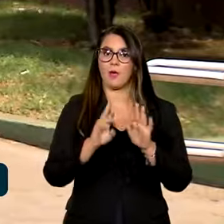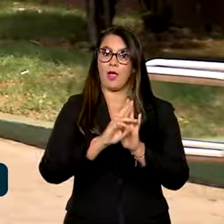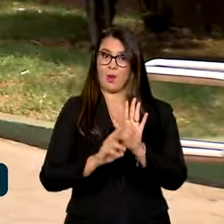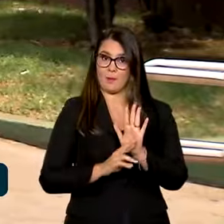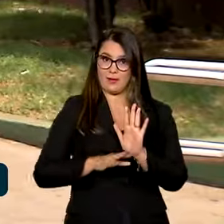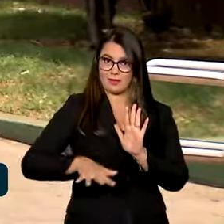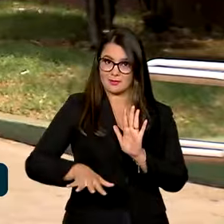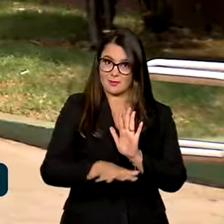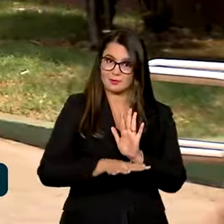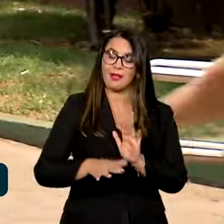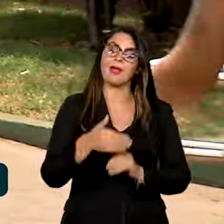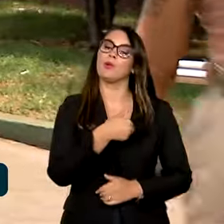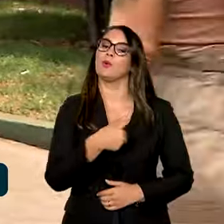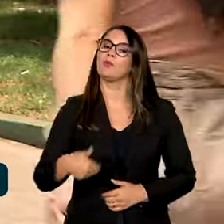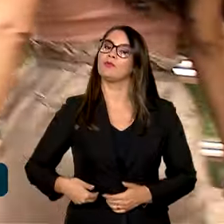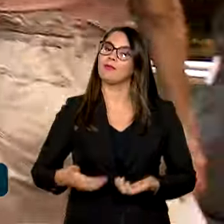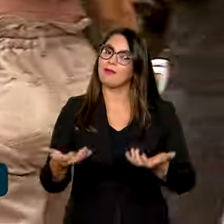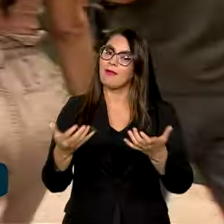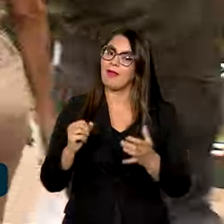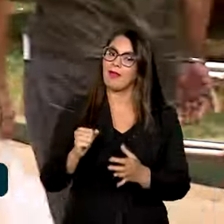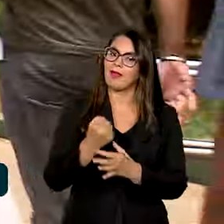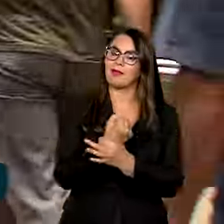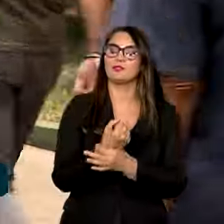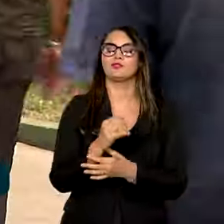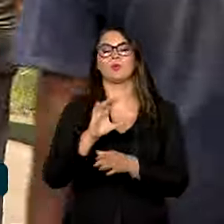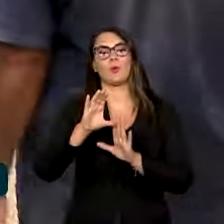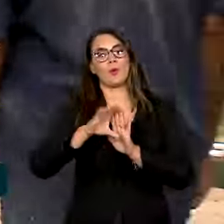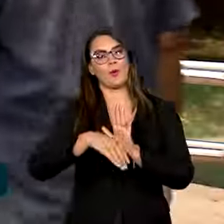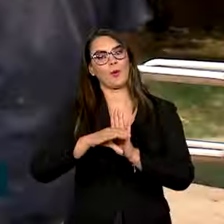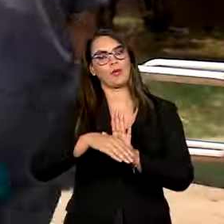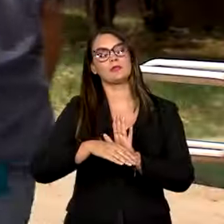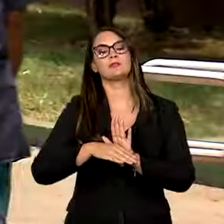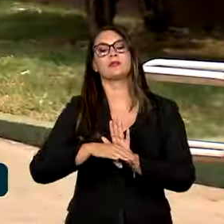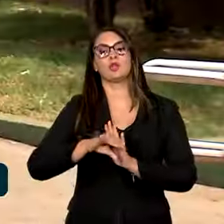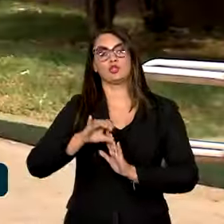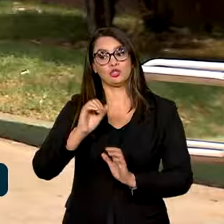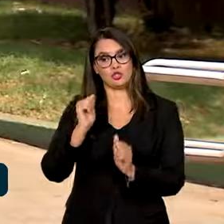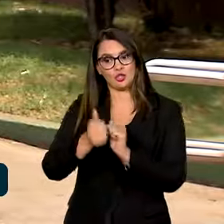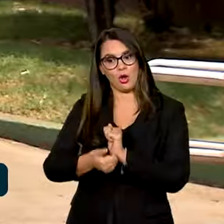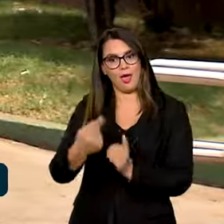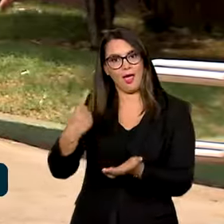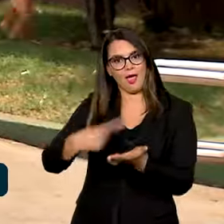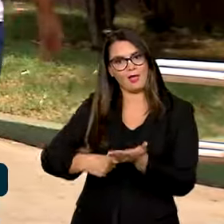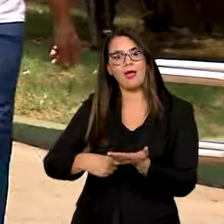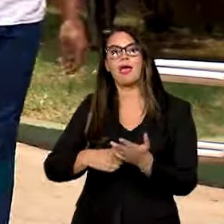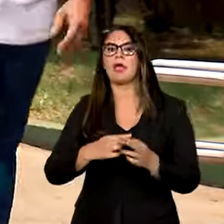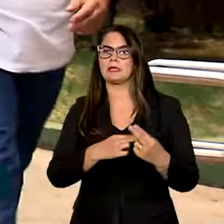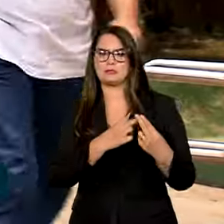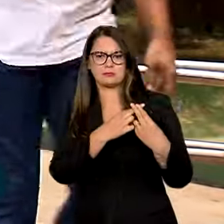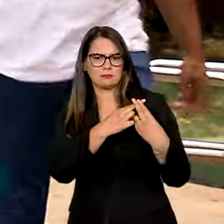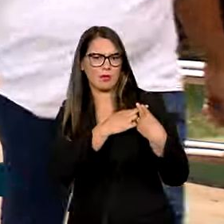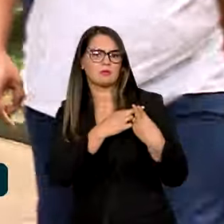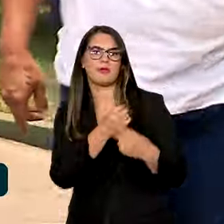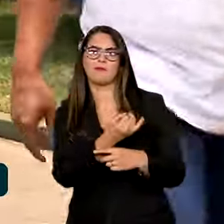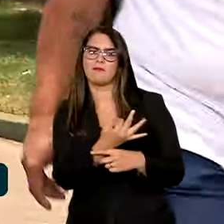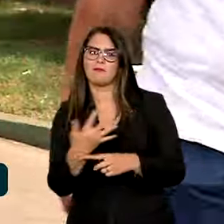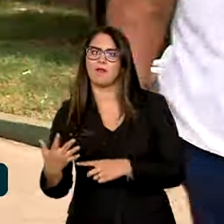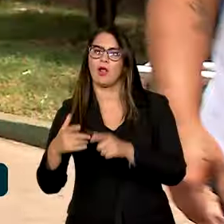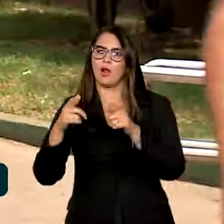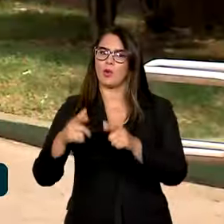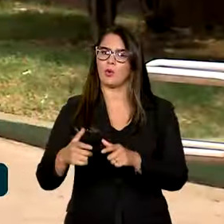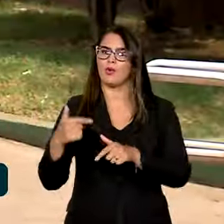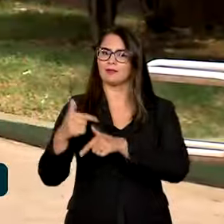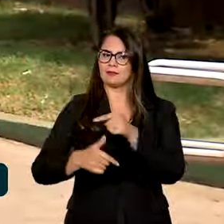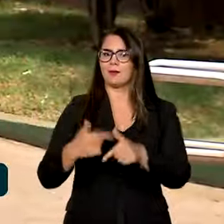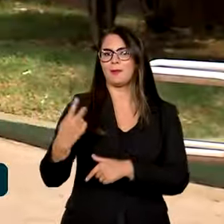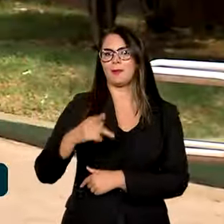mercado o governo quer garantir o conceito de jogo responsável e gerar milhares de postos de empregos no